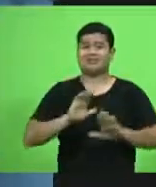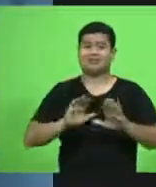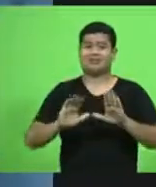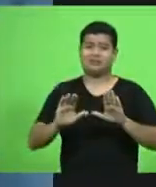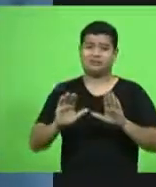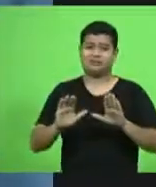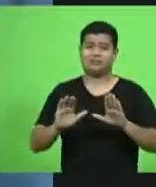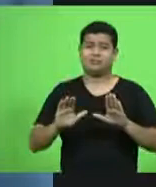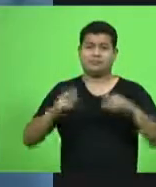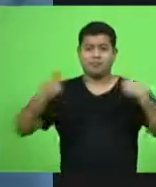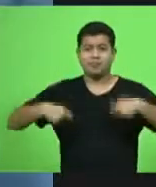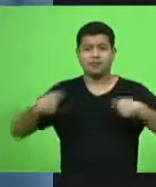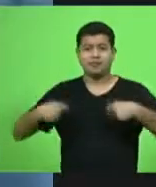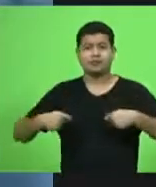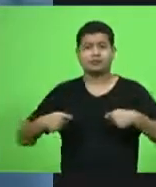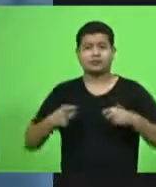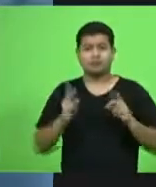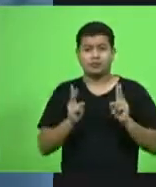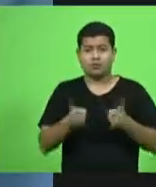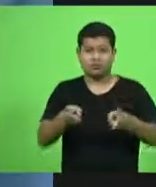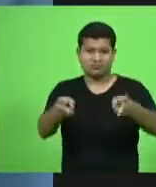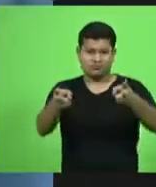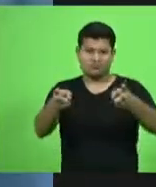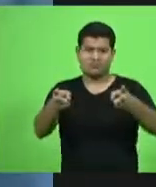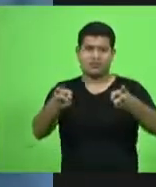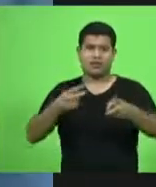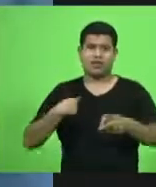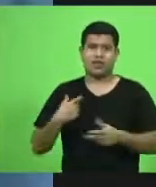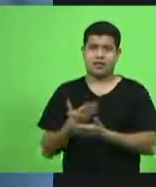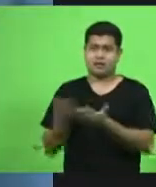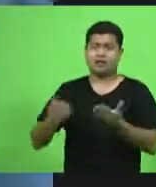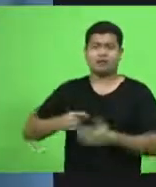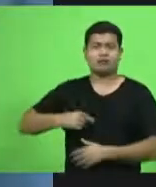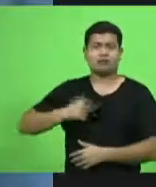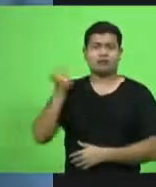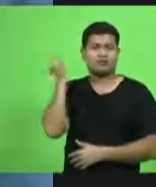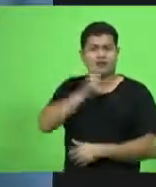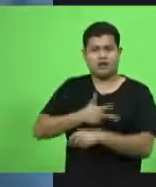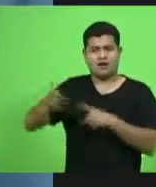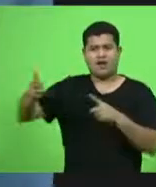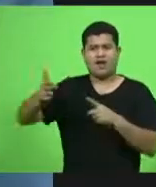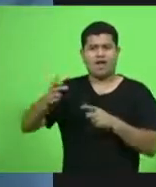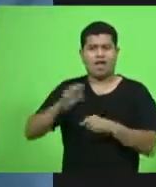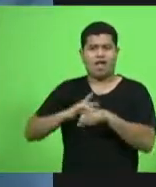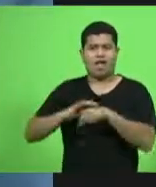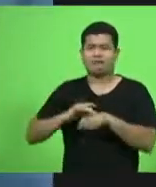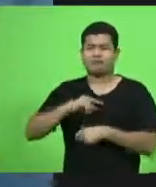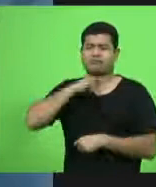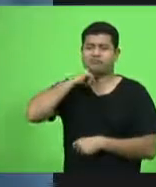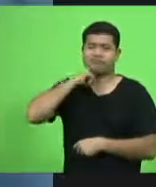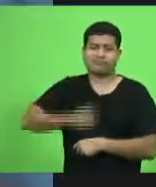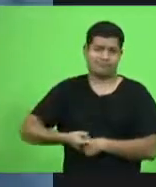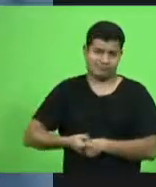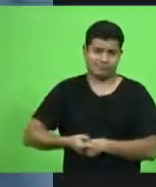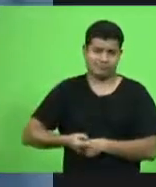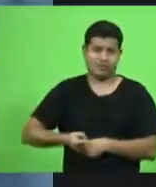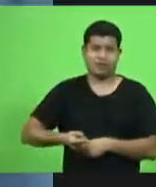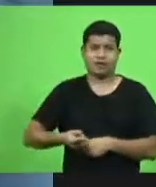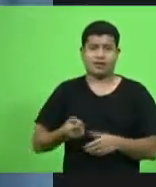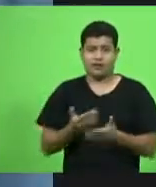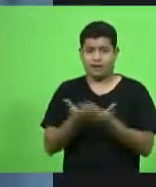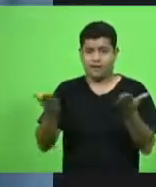não vai adiantar liberar dinheiro. Nós não vamos vencer a doença. Para nós vencer a doença, Vossa